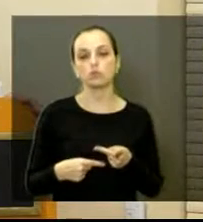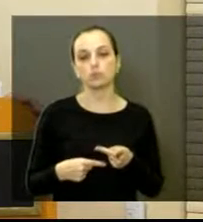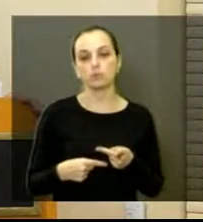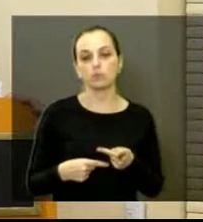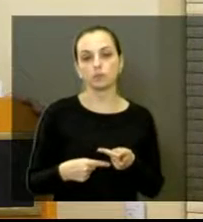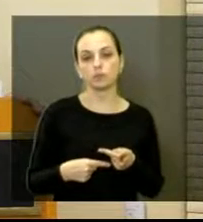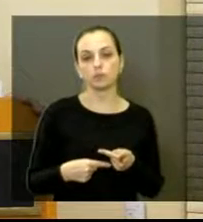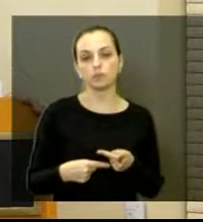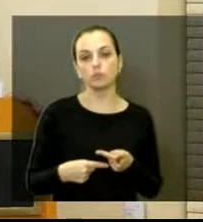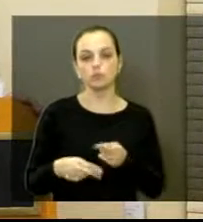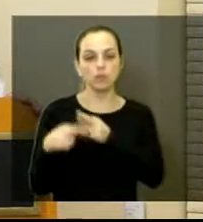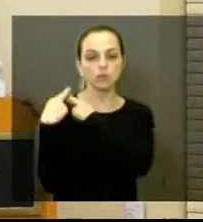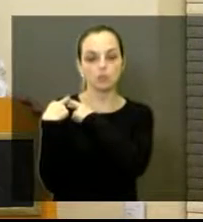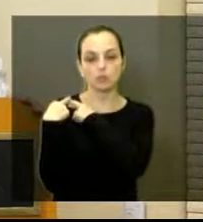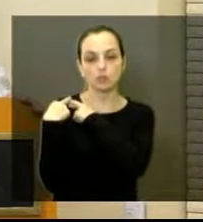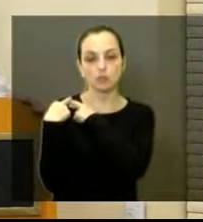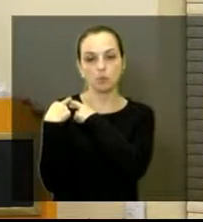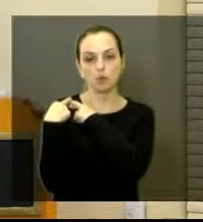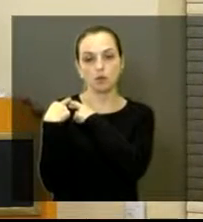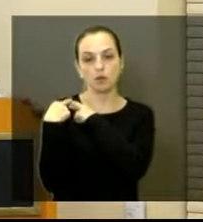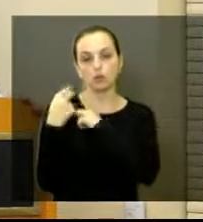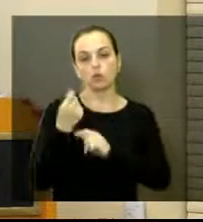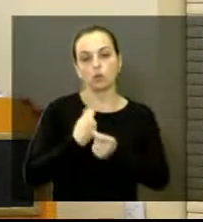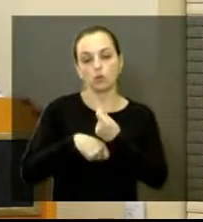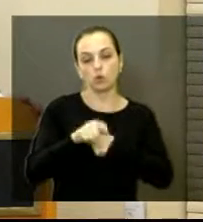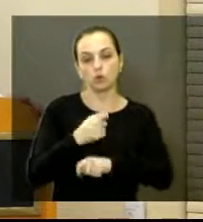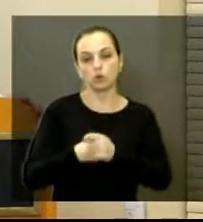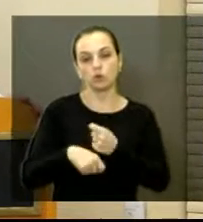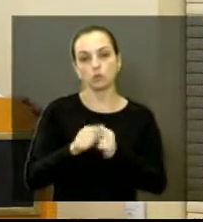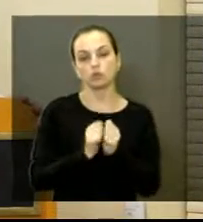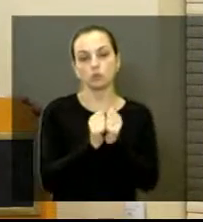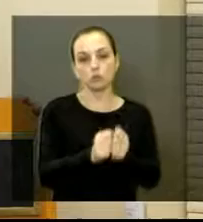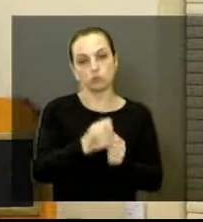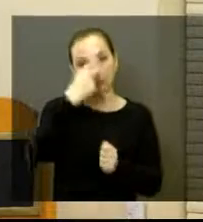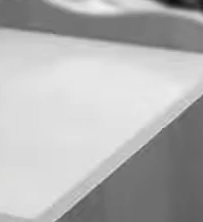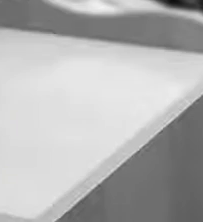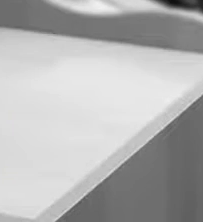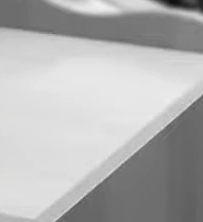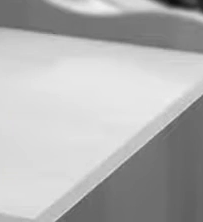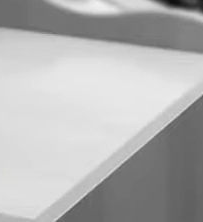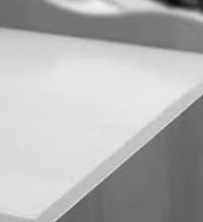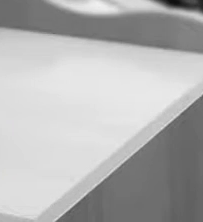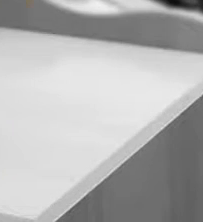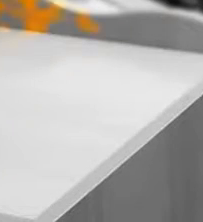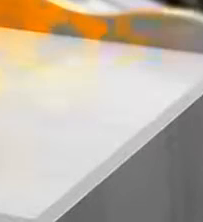antes de mais nada, como um administrador junto com o prefeito. Muito obrigado.